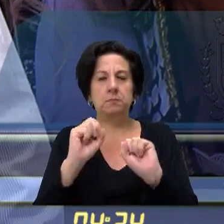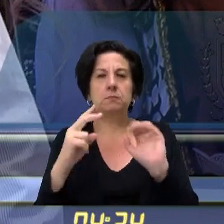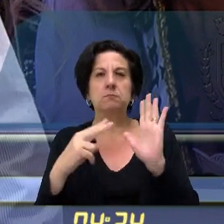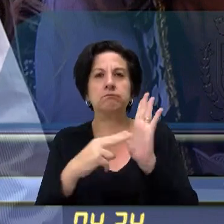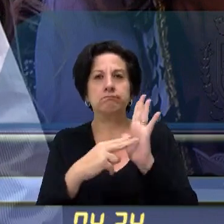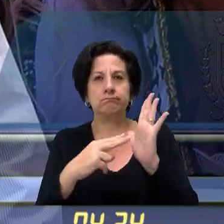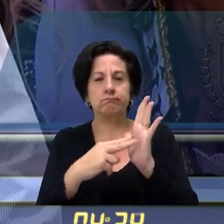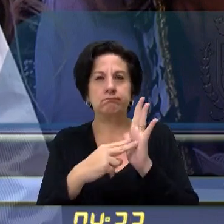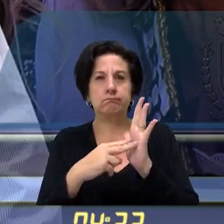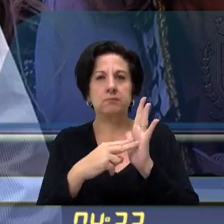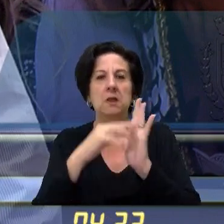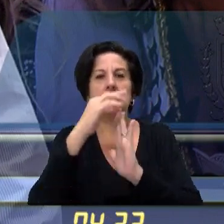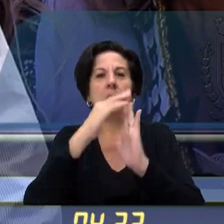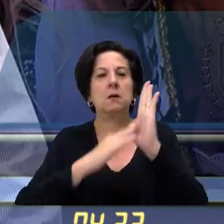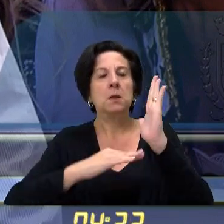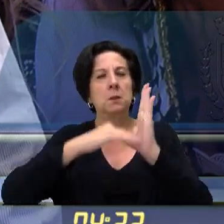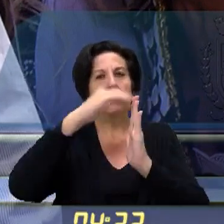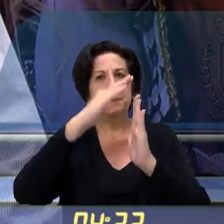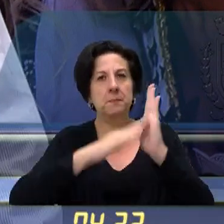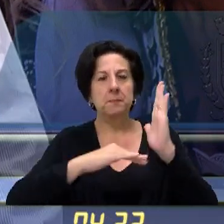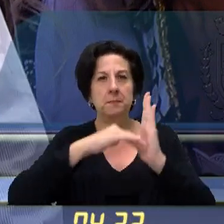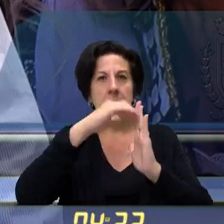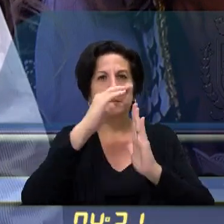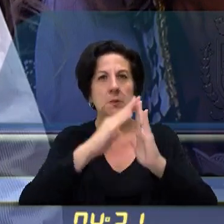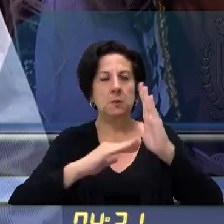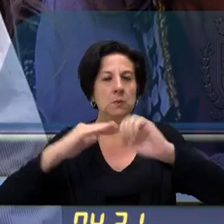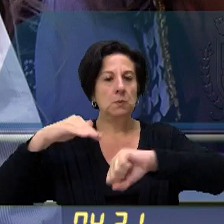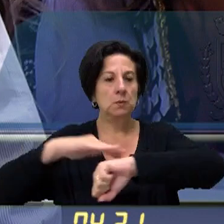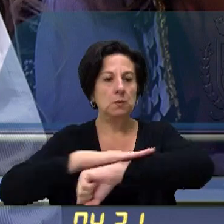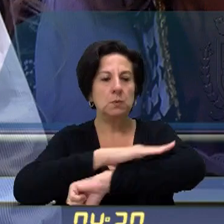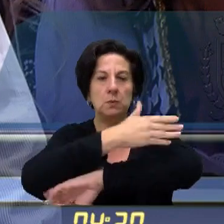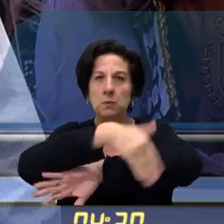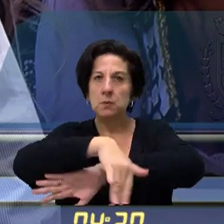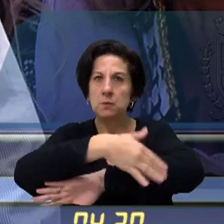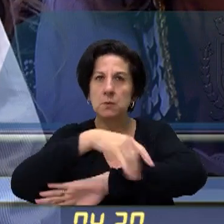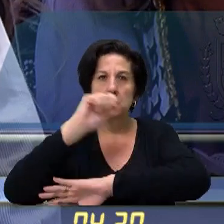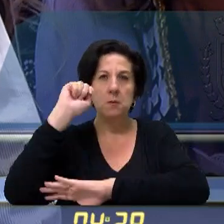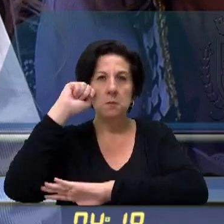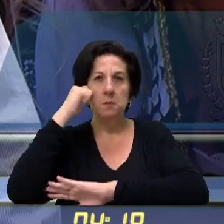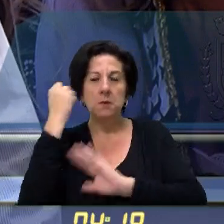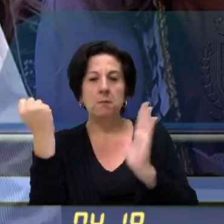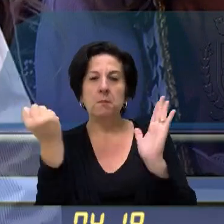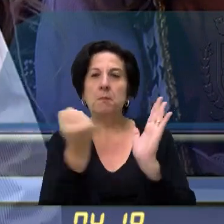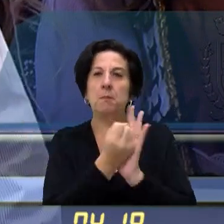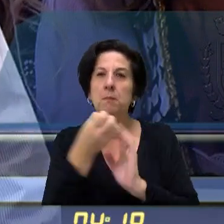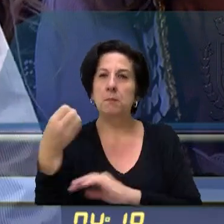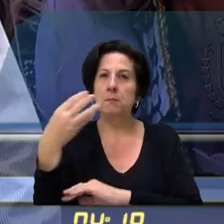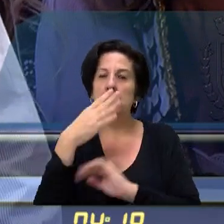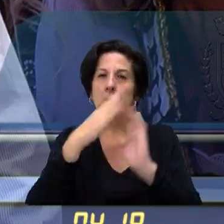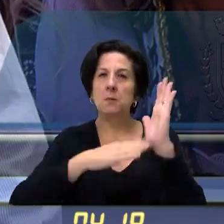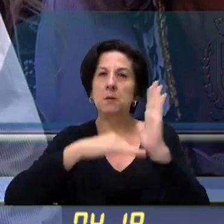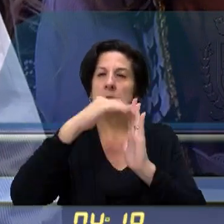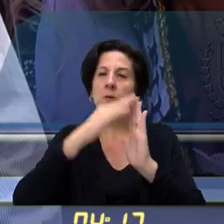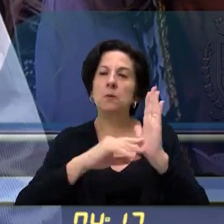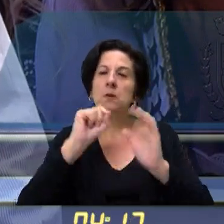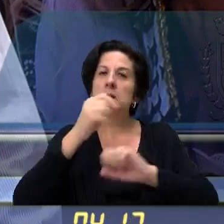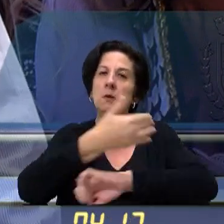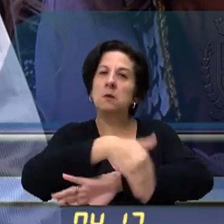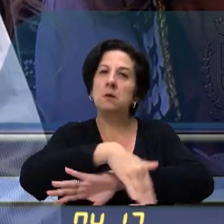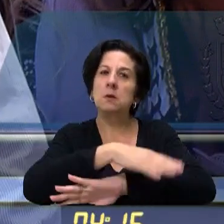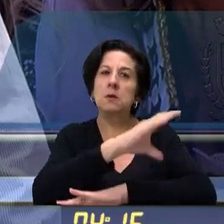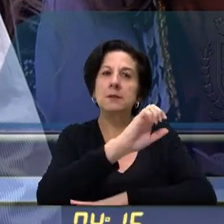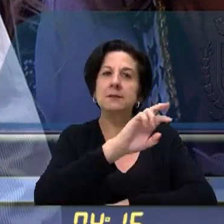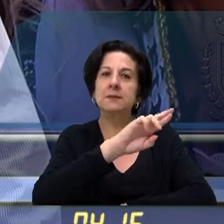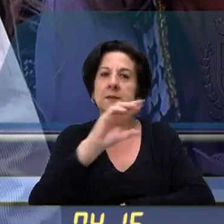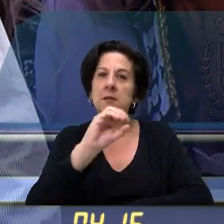atenção à pintura do asfalto, uma demarcação nova com pintura do asfalto que liga Serro